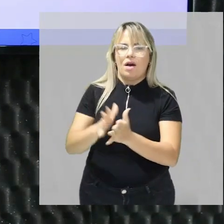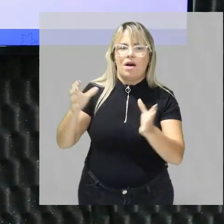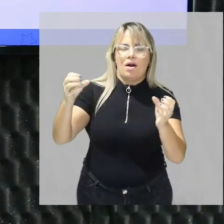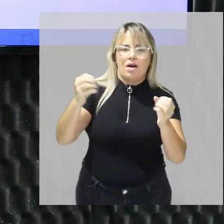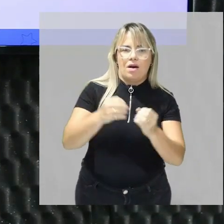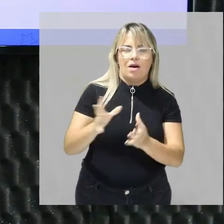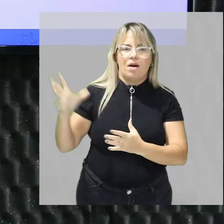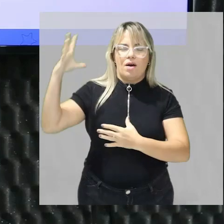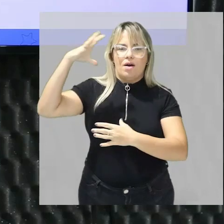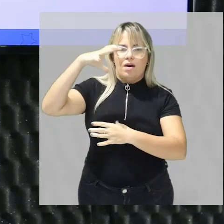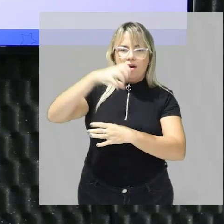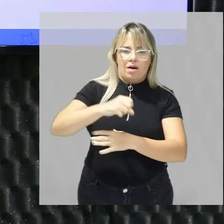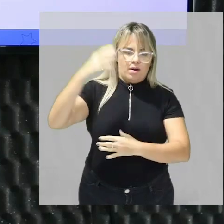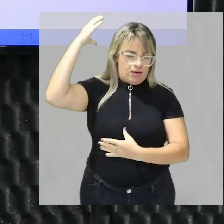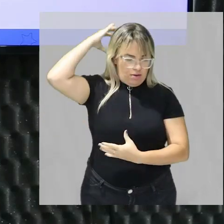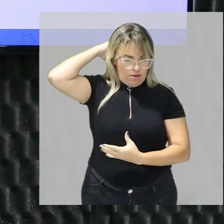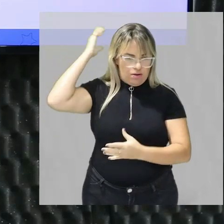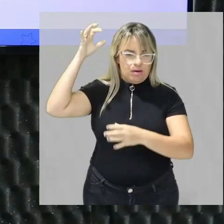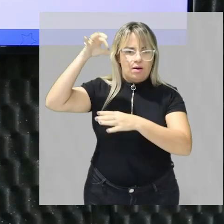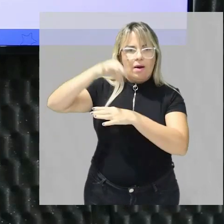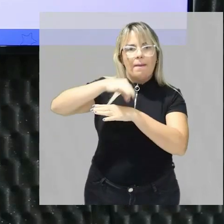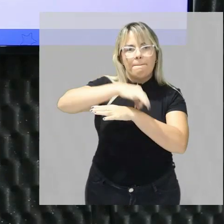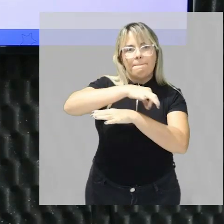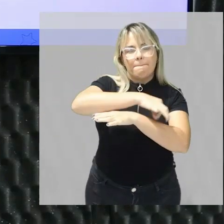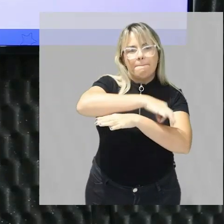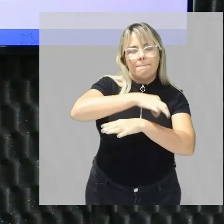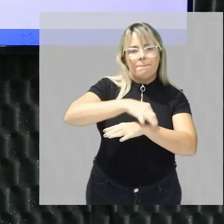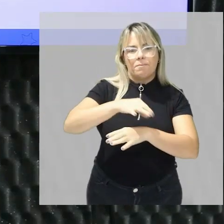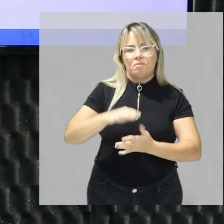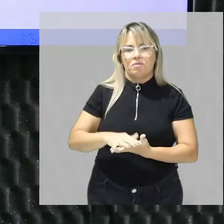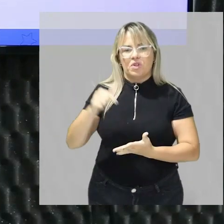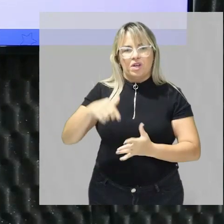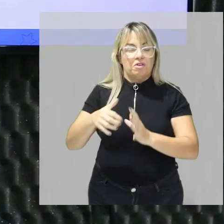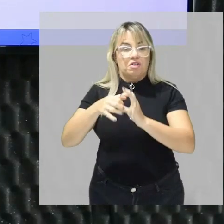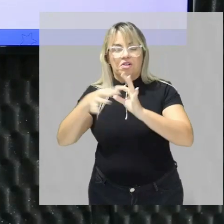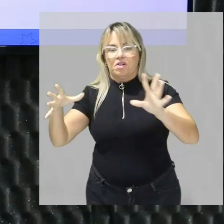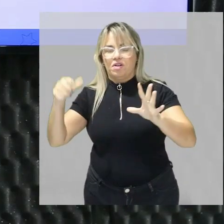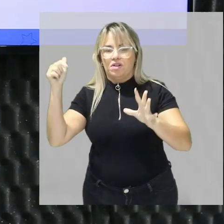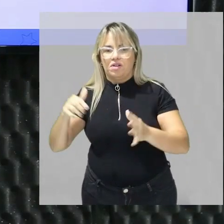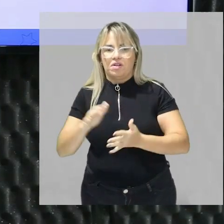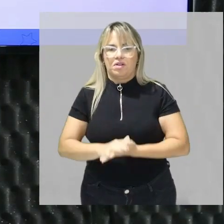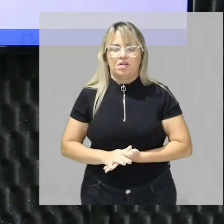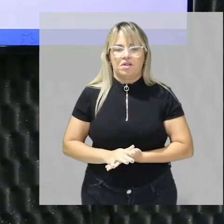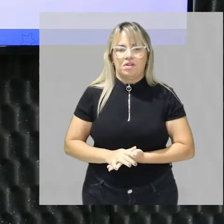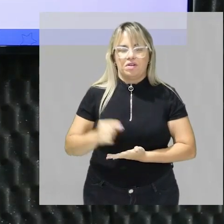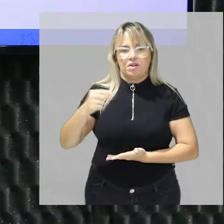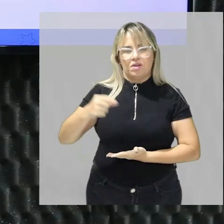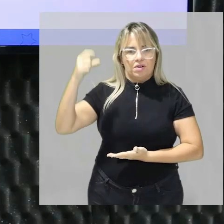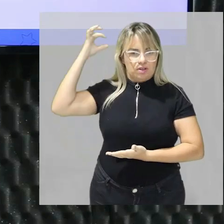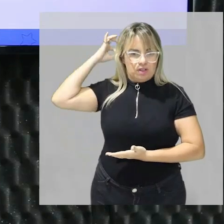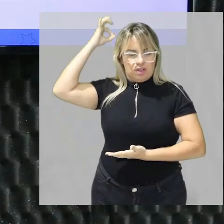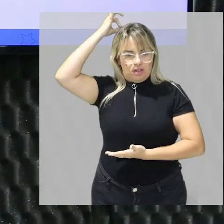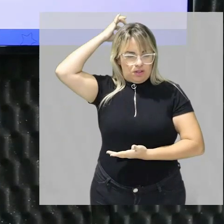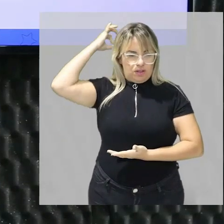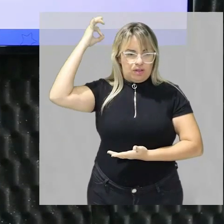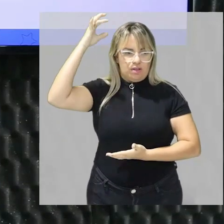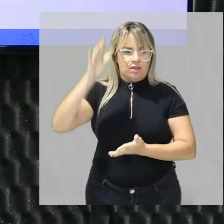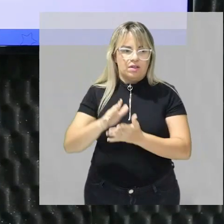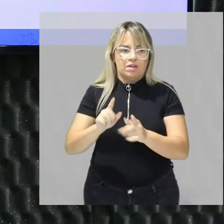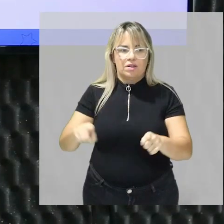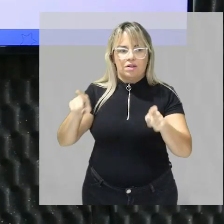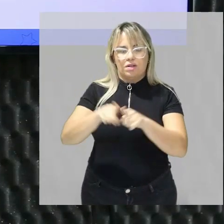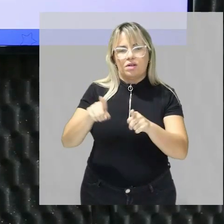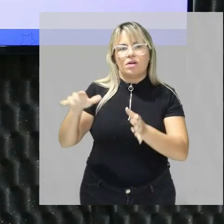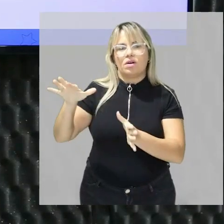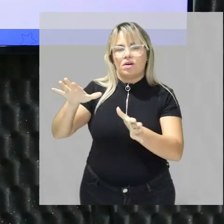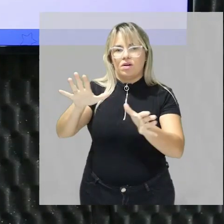dele para se alimentar dos seus carrapatos, ele se livra dos seus parasitas, enquanto que as garças terminam também